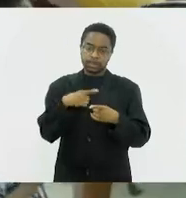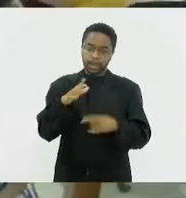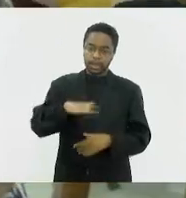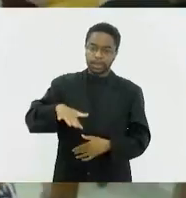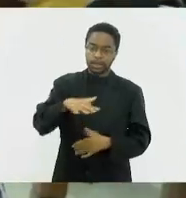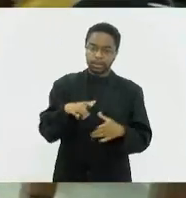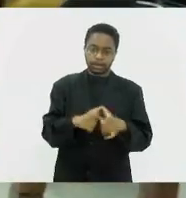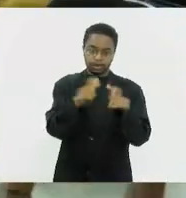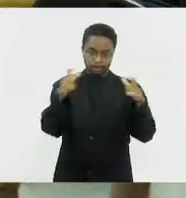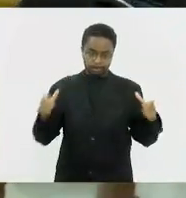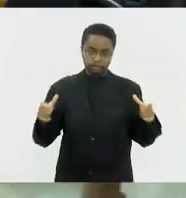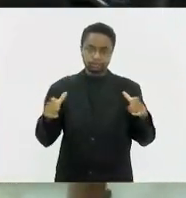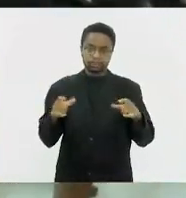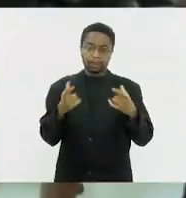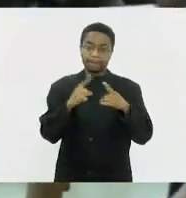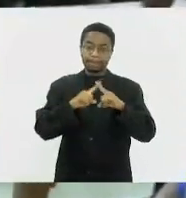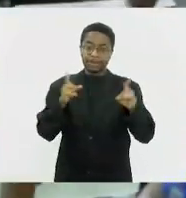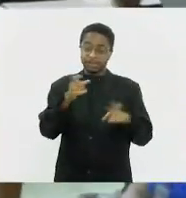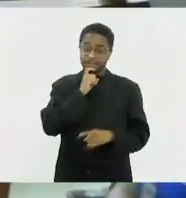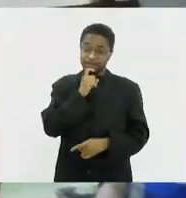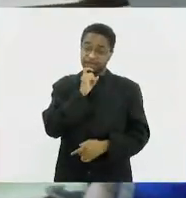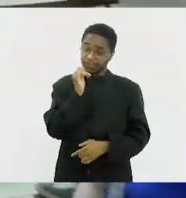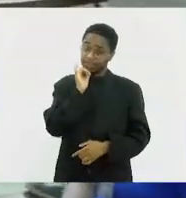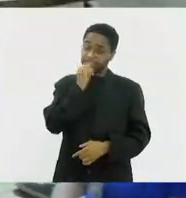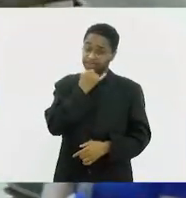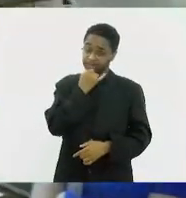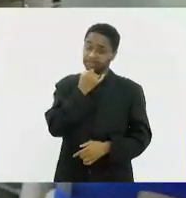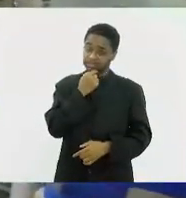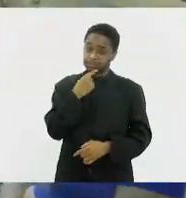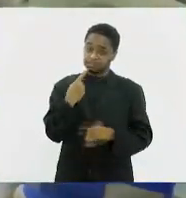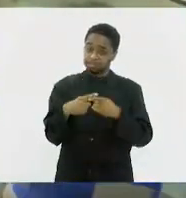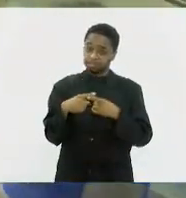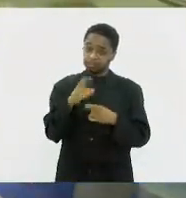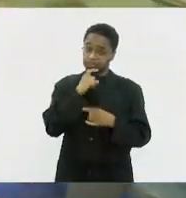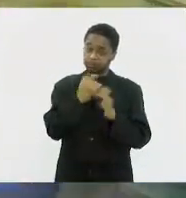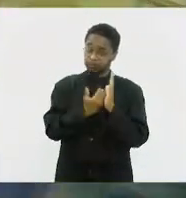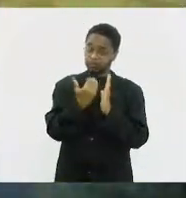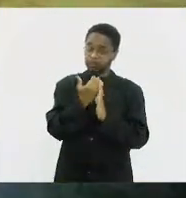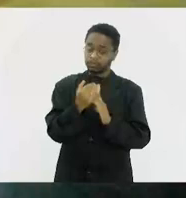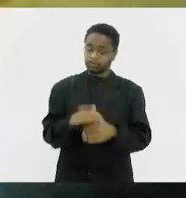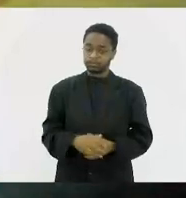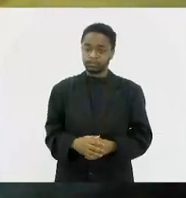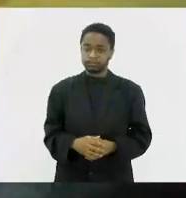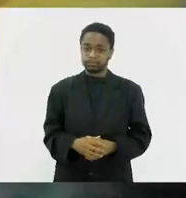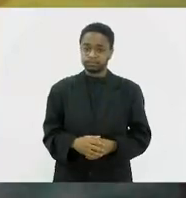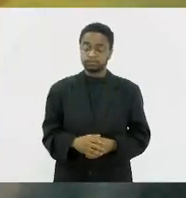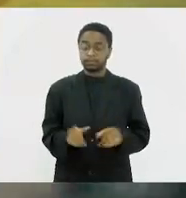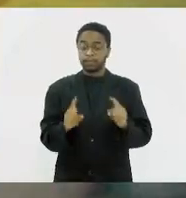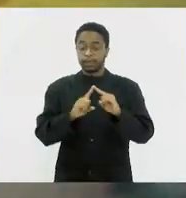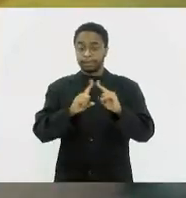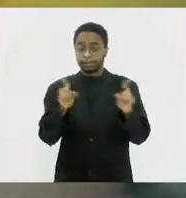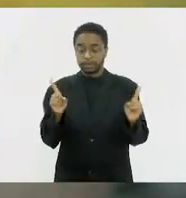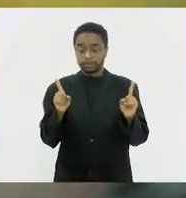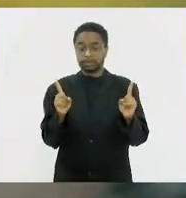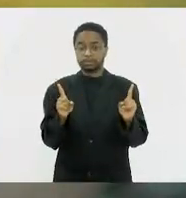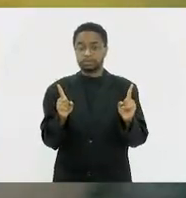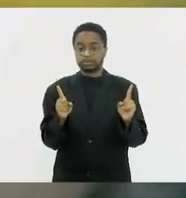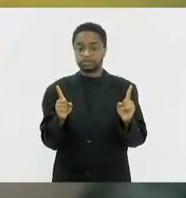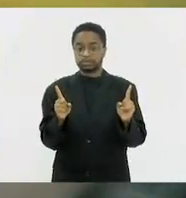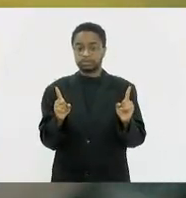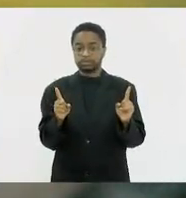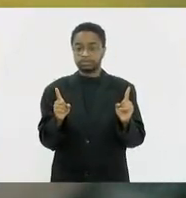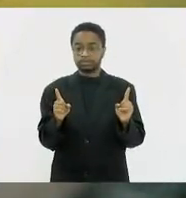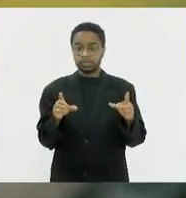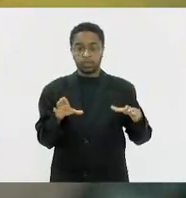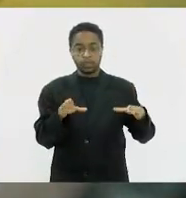quadra. Só na época do frio que vai ser triste aquilo lá. Mas o bloco da